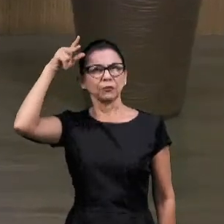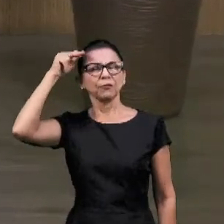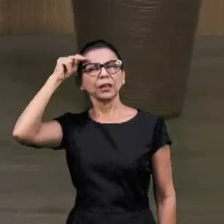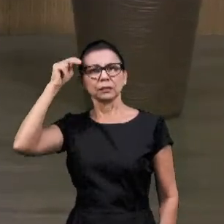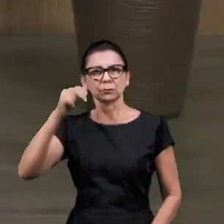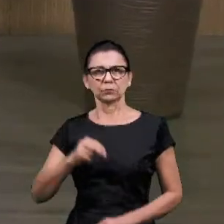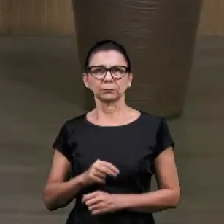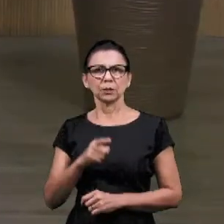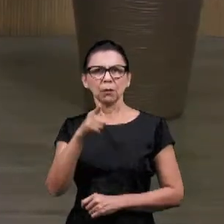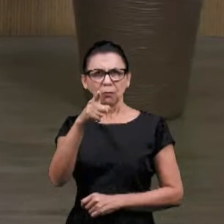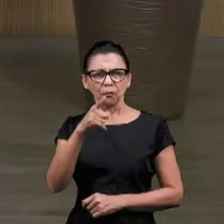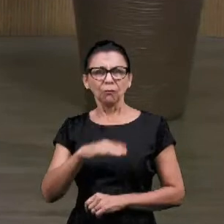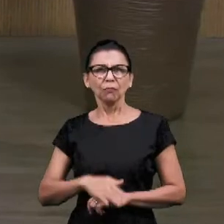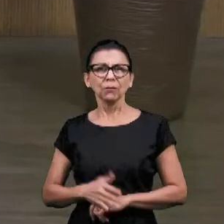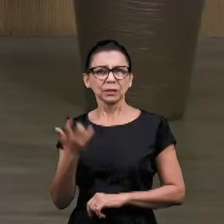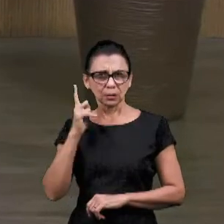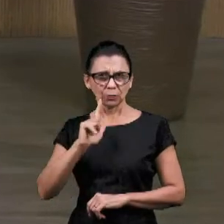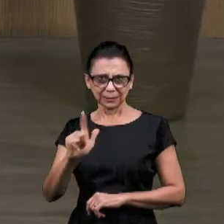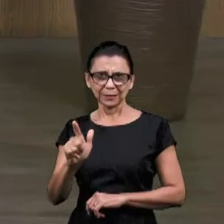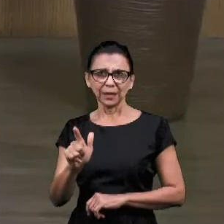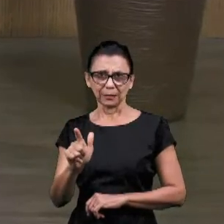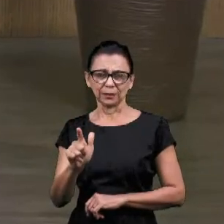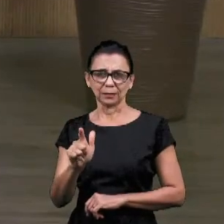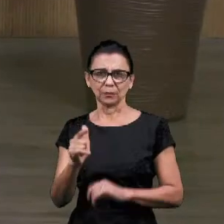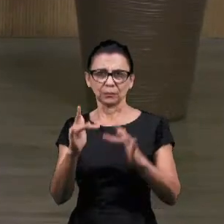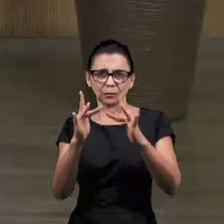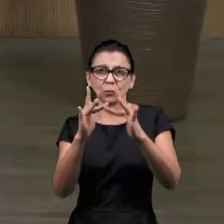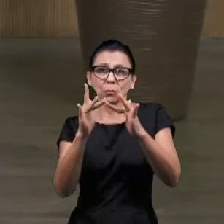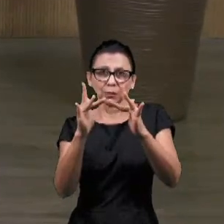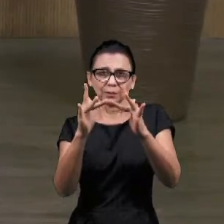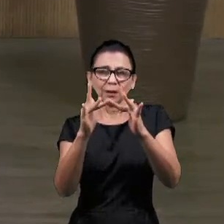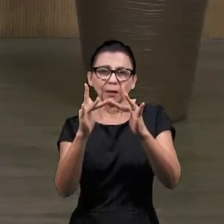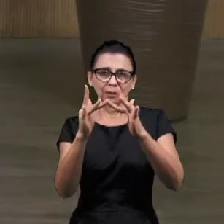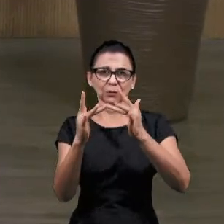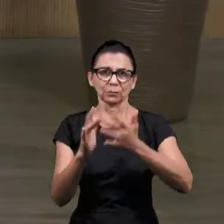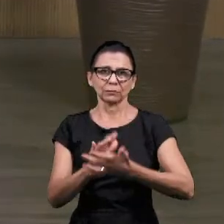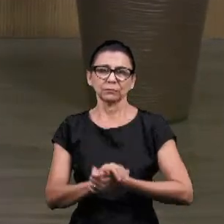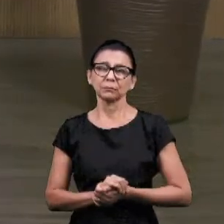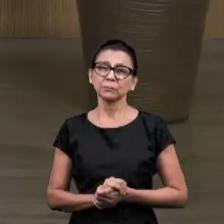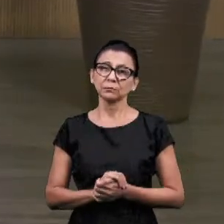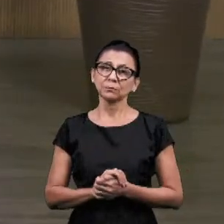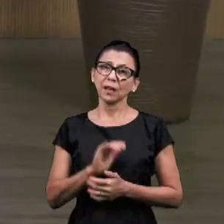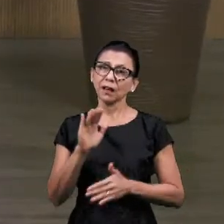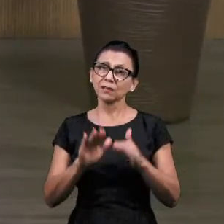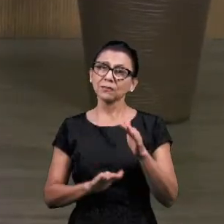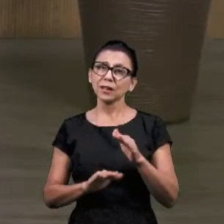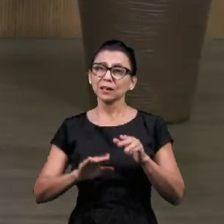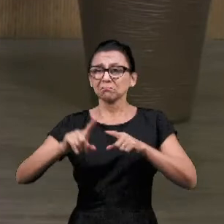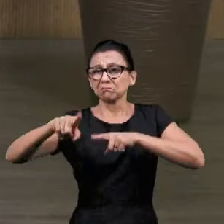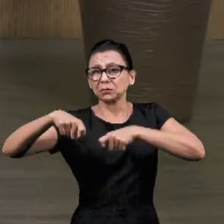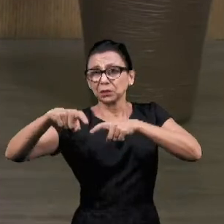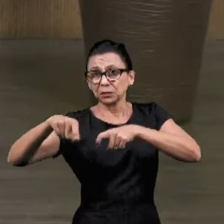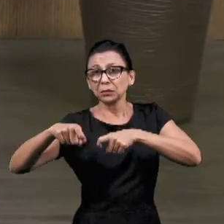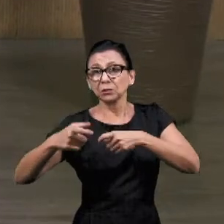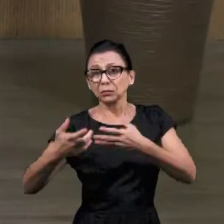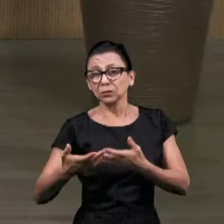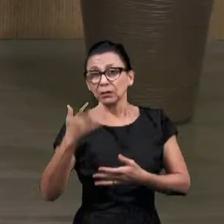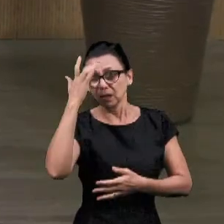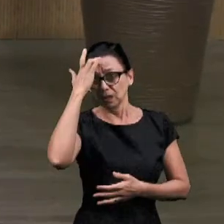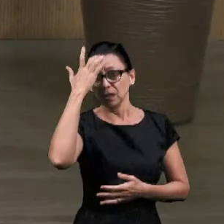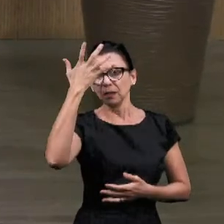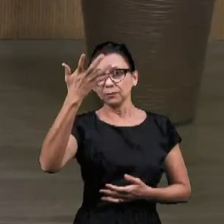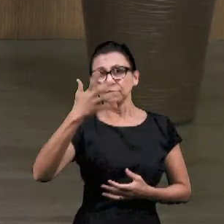acesso? Às vezes os irmãos do interior têm até uma maior facilidade, tal, cidades menores e tal. Mas já é uma coisa que tem uma